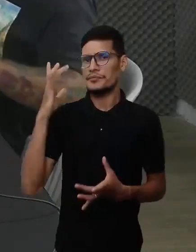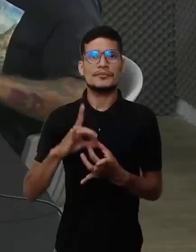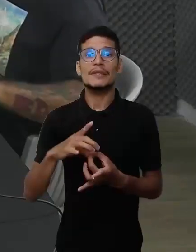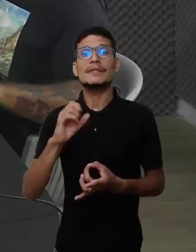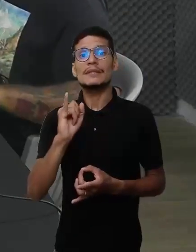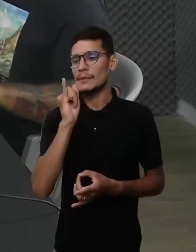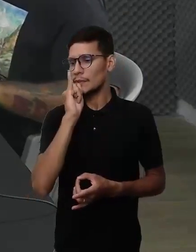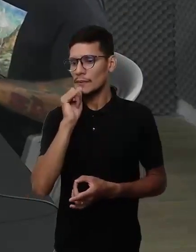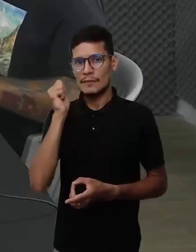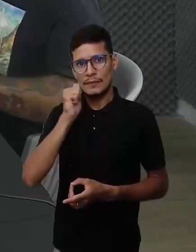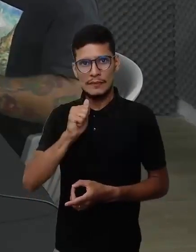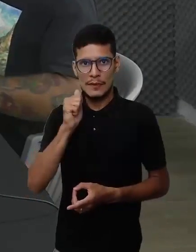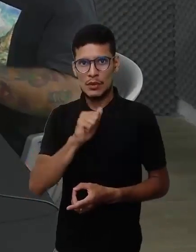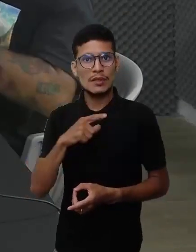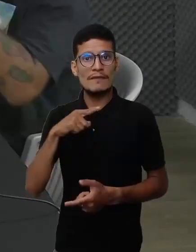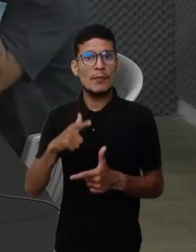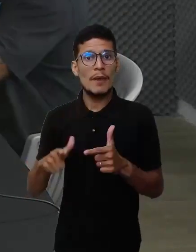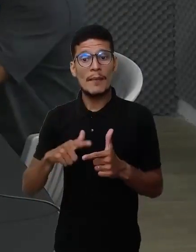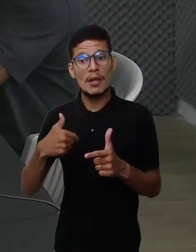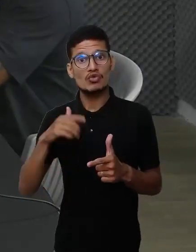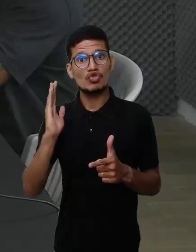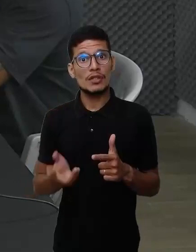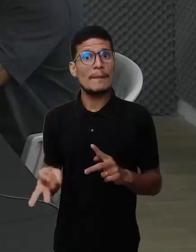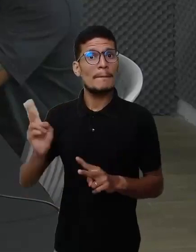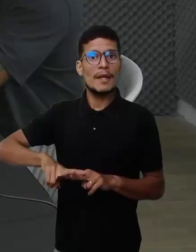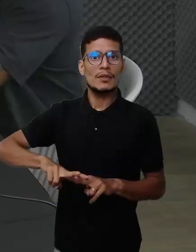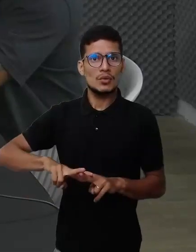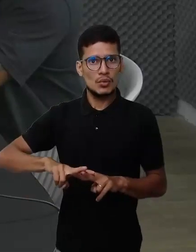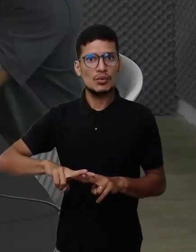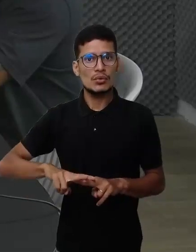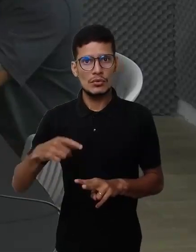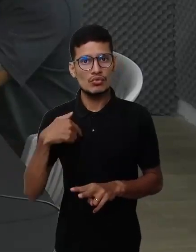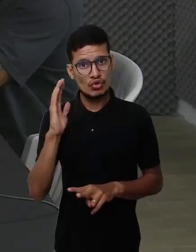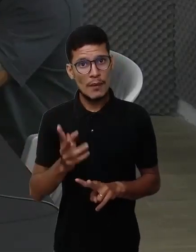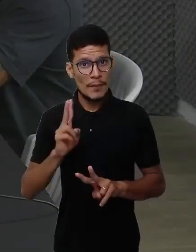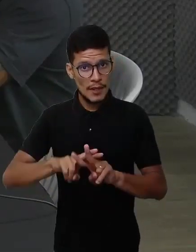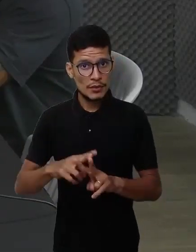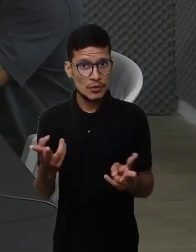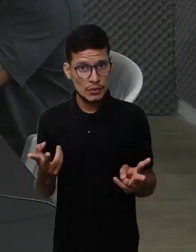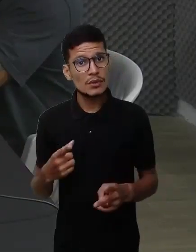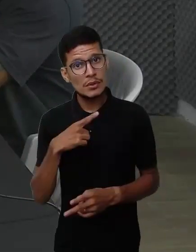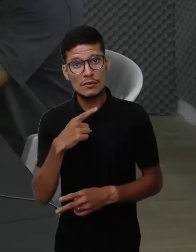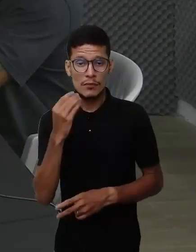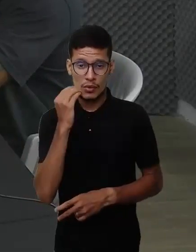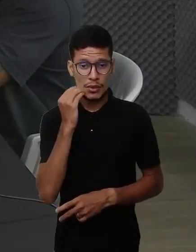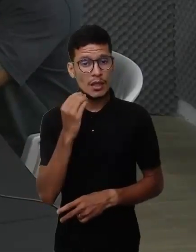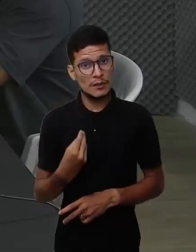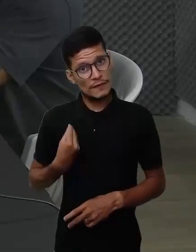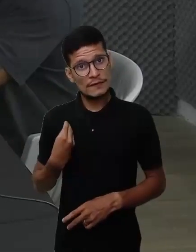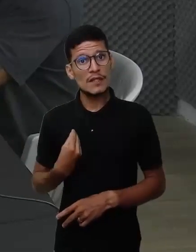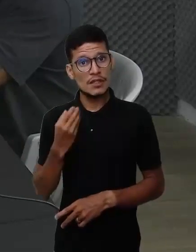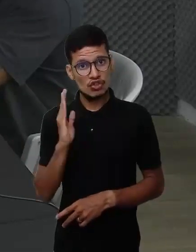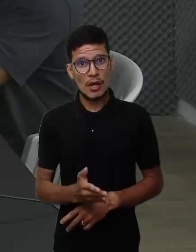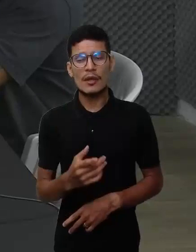fez uma merda, prenda ele. Eu já estava preso. Eu Tem nunca uma, teria a oportunidade de ter vivido mais do que eu vivi. tem uma